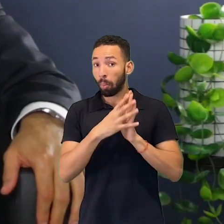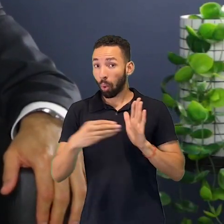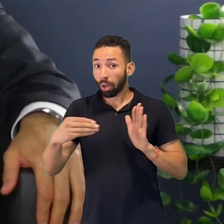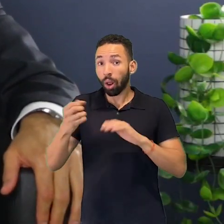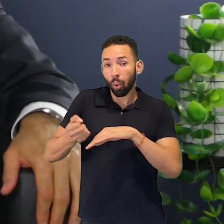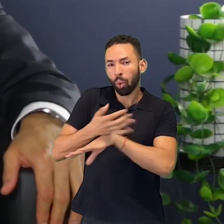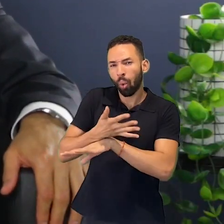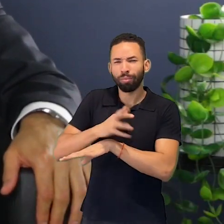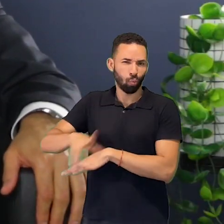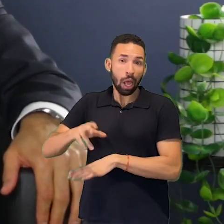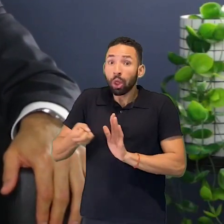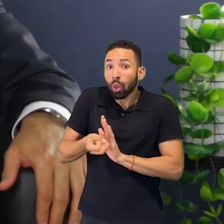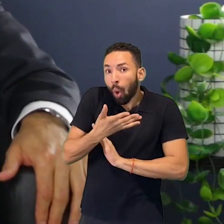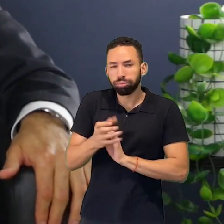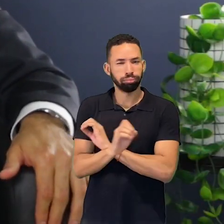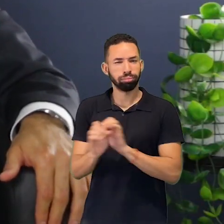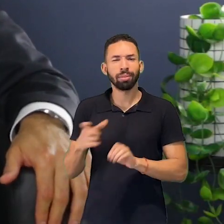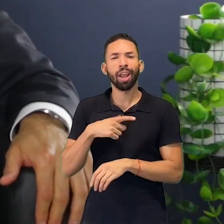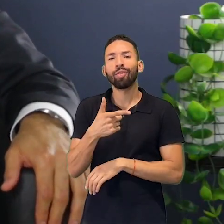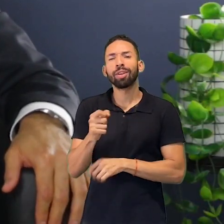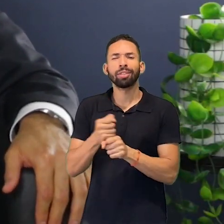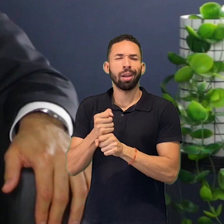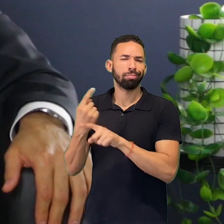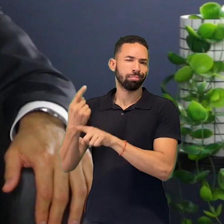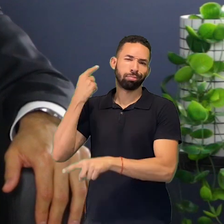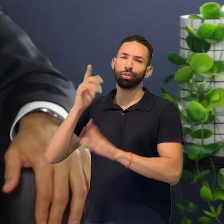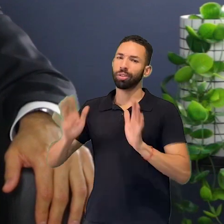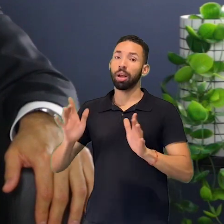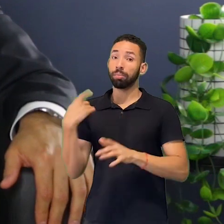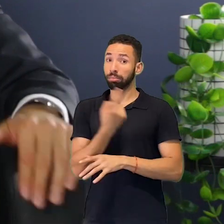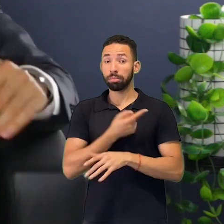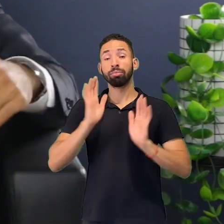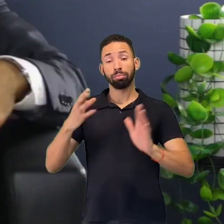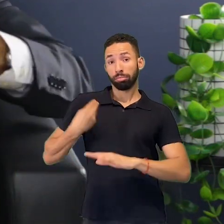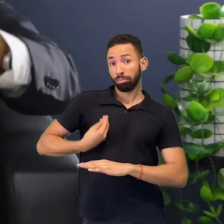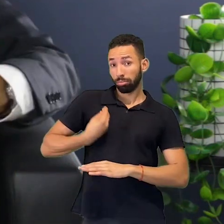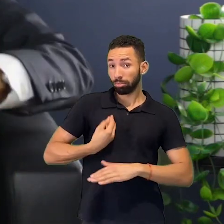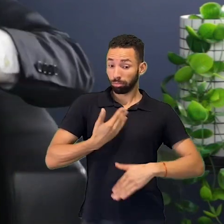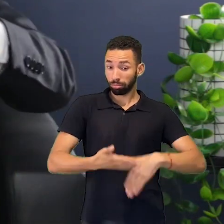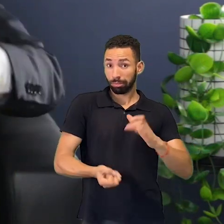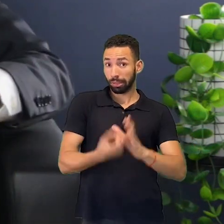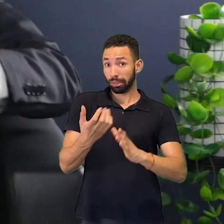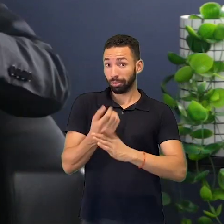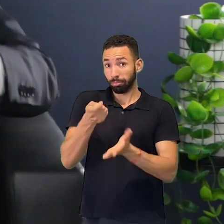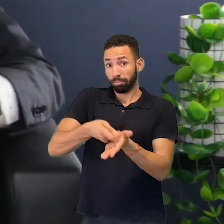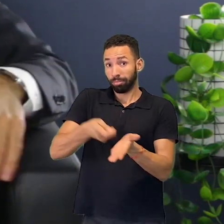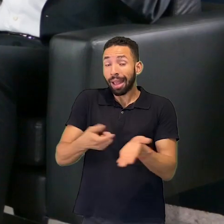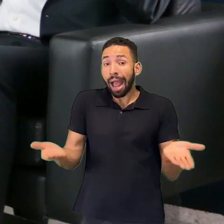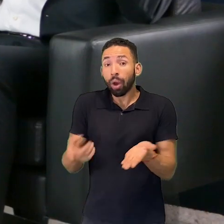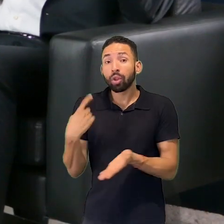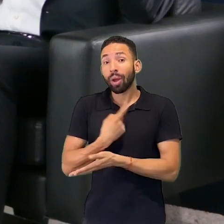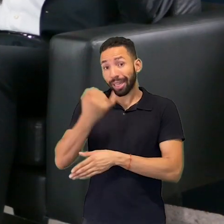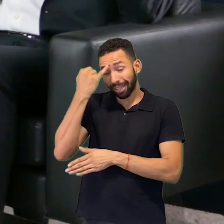modelo, que já não é tão novo, nós temos mais de 20 anos, mas porque a gente ainda está implementando,